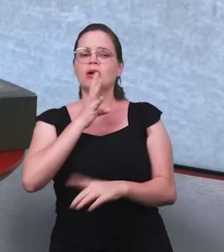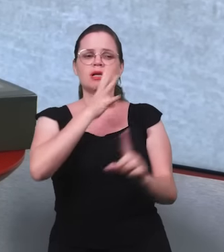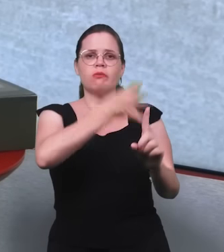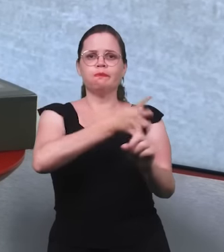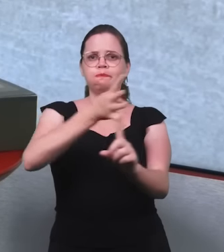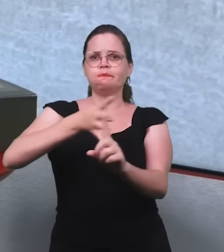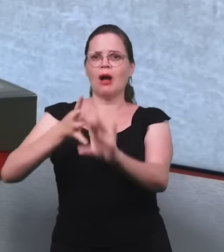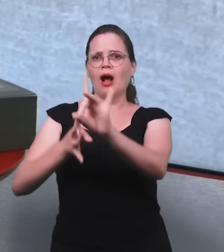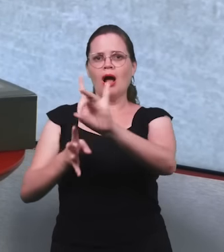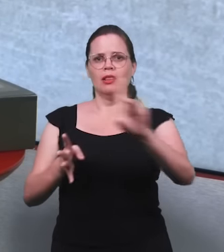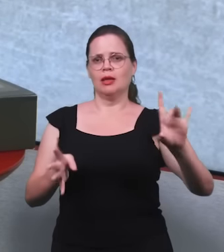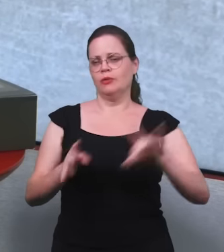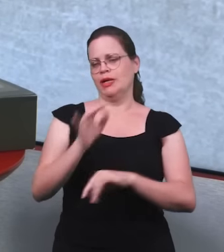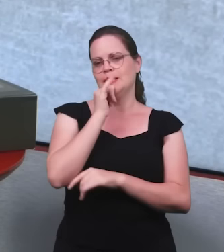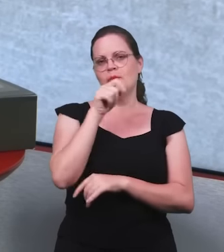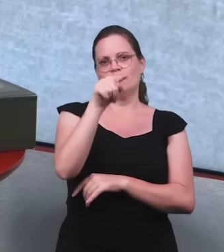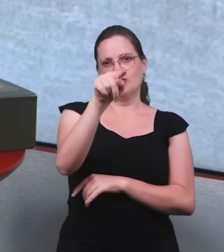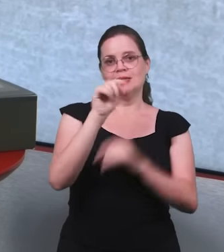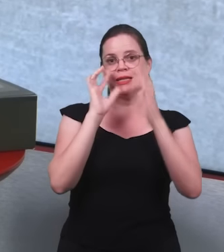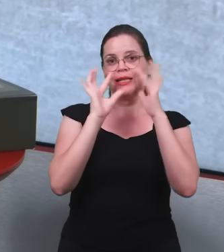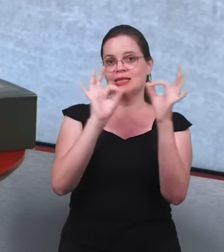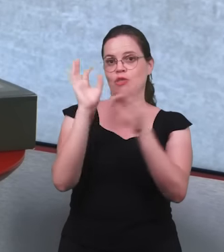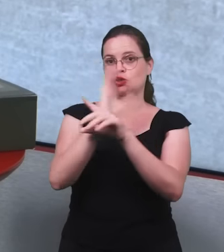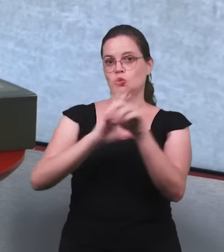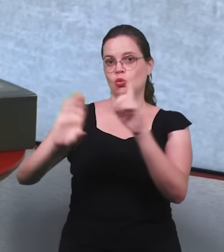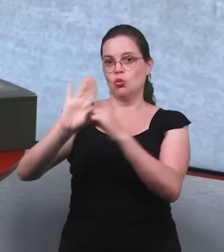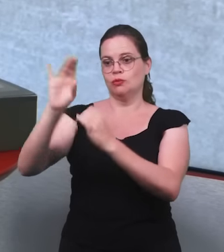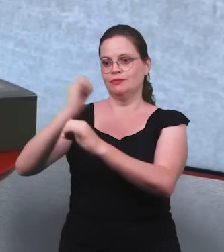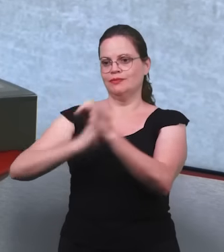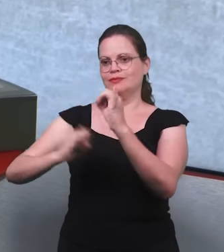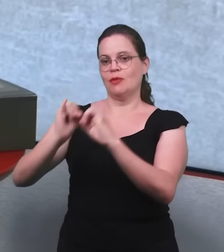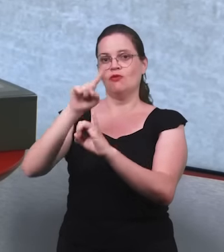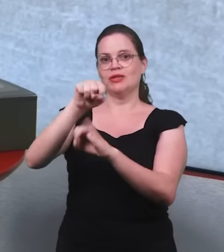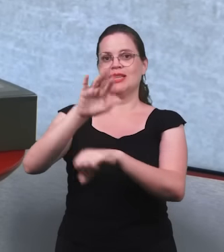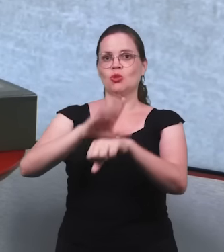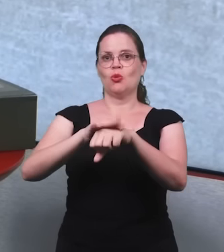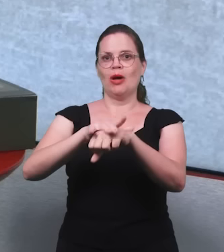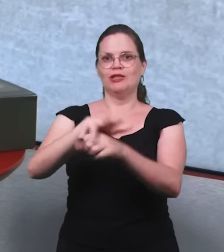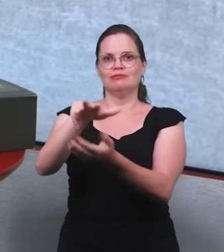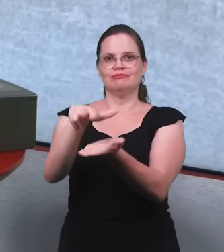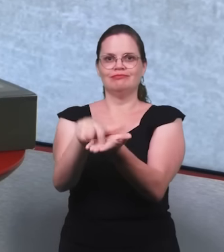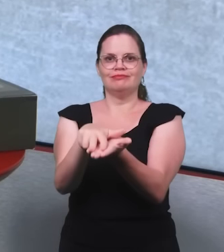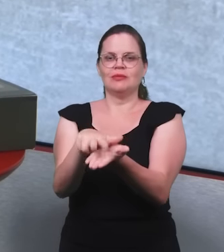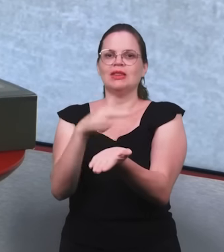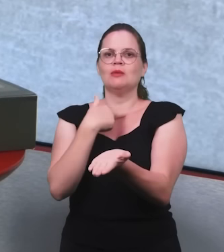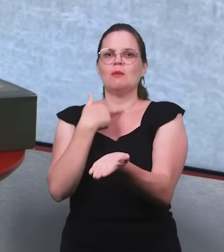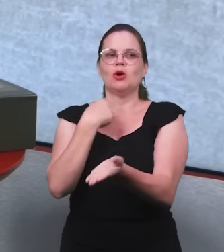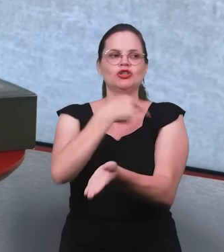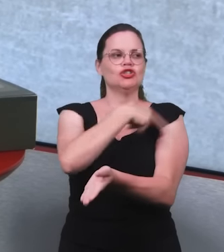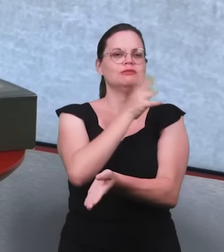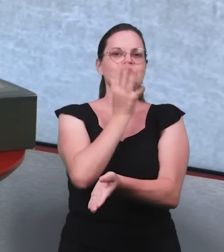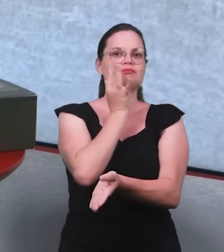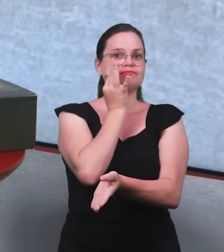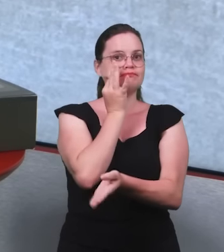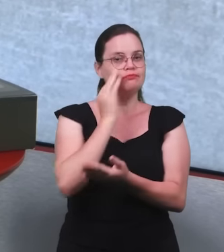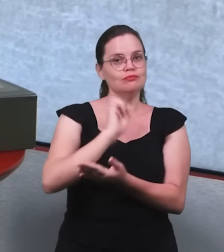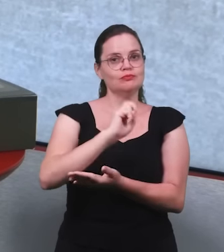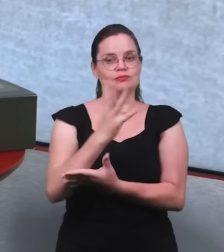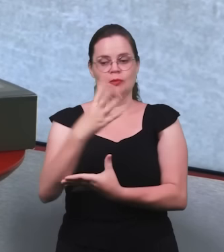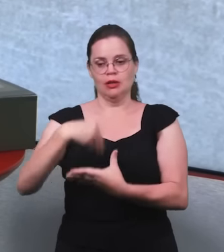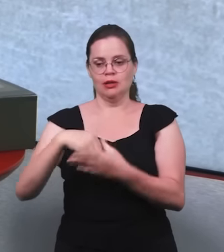exemplo, que esse assistente ao culto esteja em uma cama, enfermo, deitado numa cama, ou